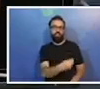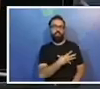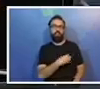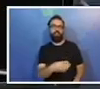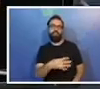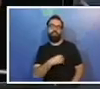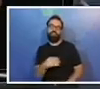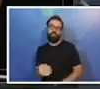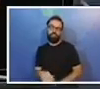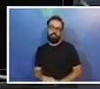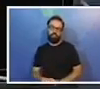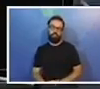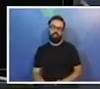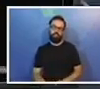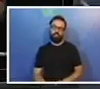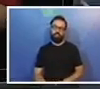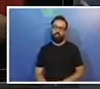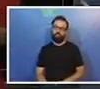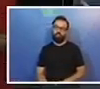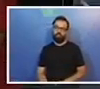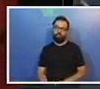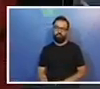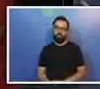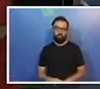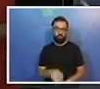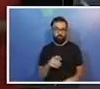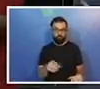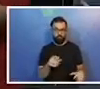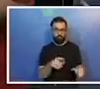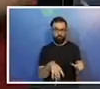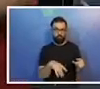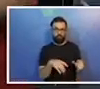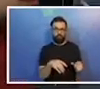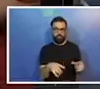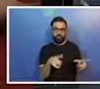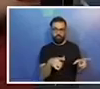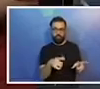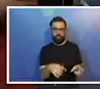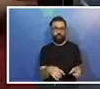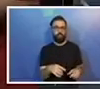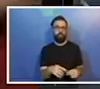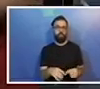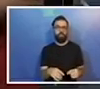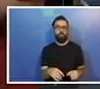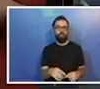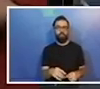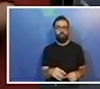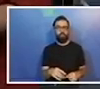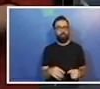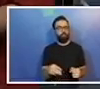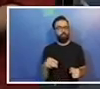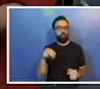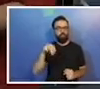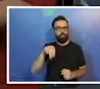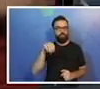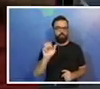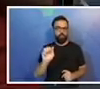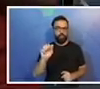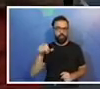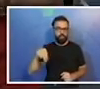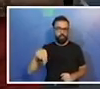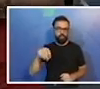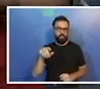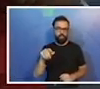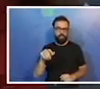alimentos naturais que também vivem ali. Então, isso daqui é a imagem de um manguezal, tá? Aqui dentro,